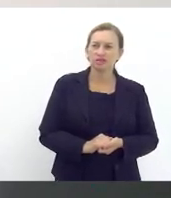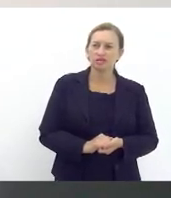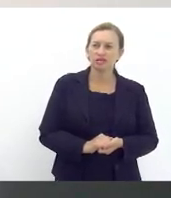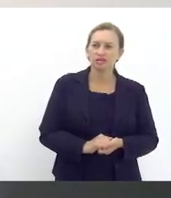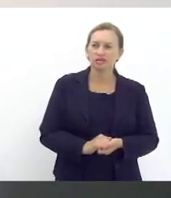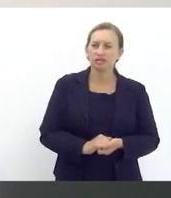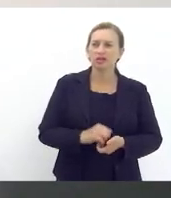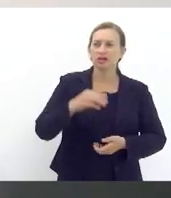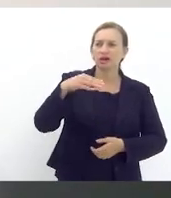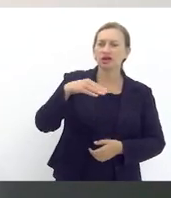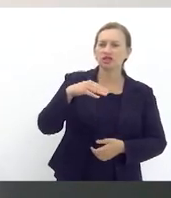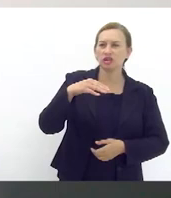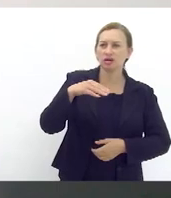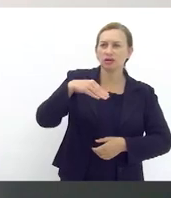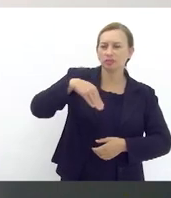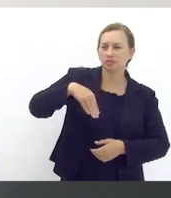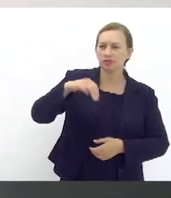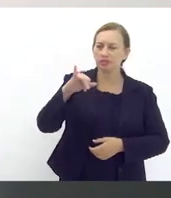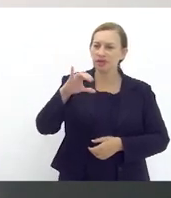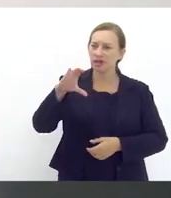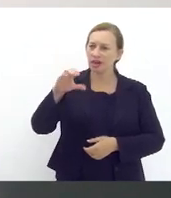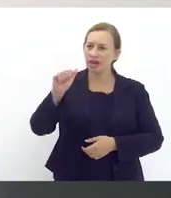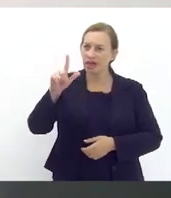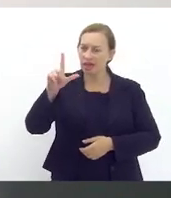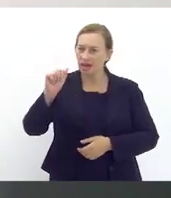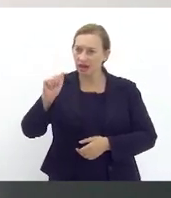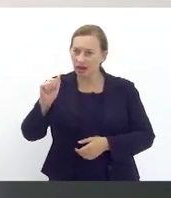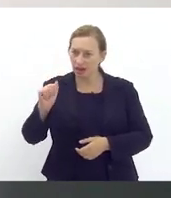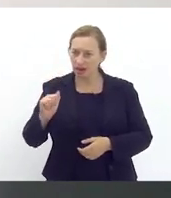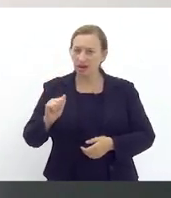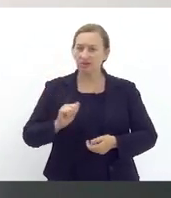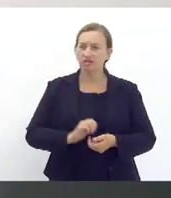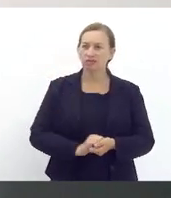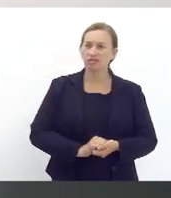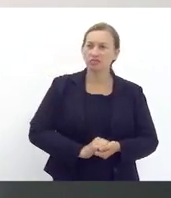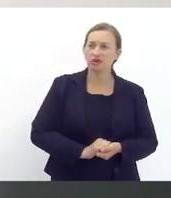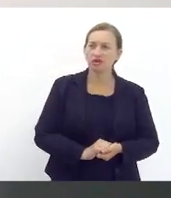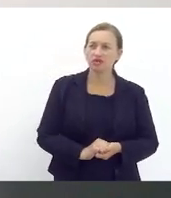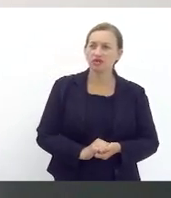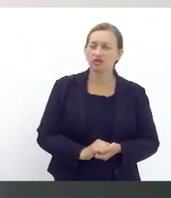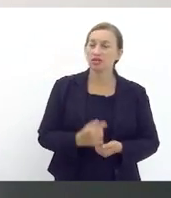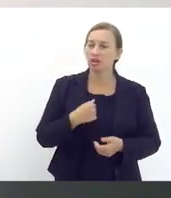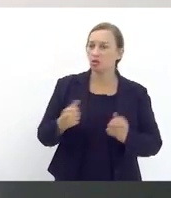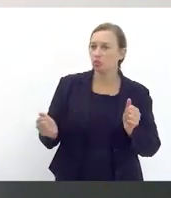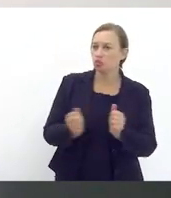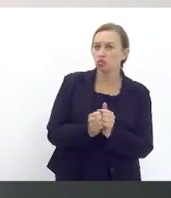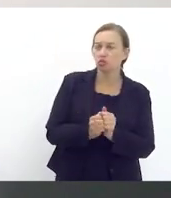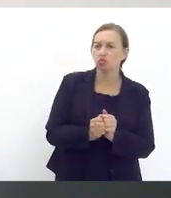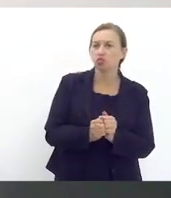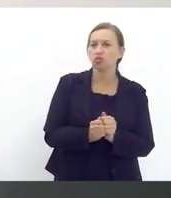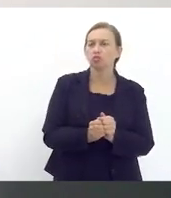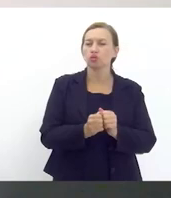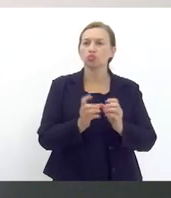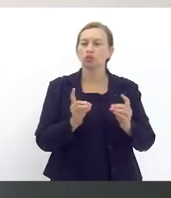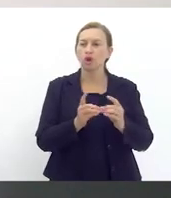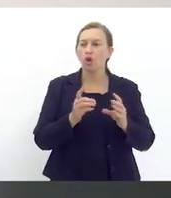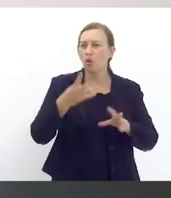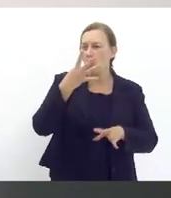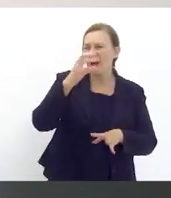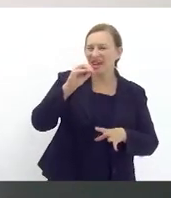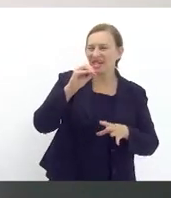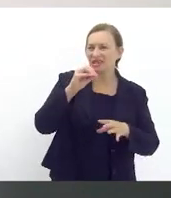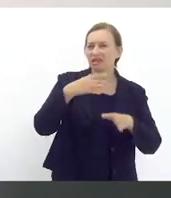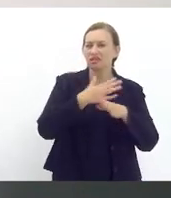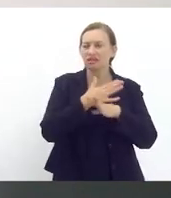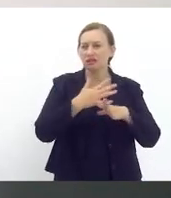a Micaela também da equipe do ministério da cultura Micaela e eu juntos fizemos o atendimento para 40 cidades